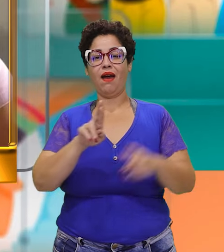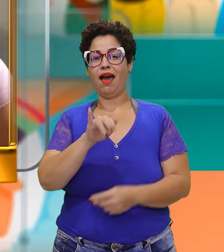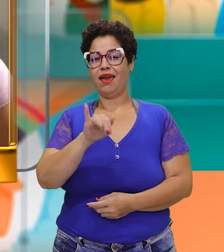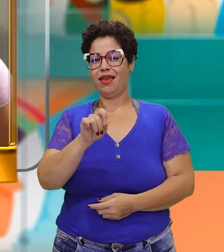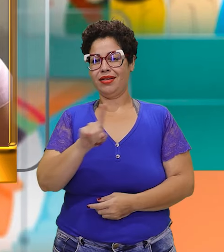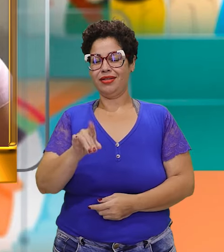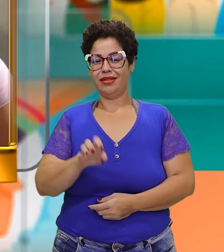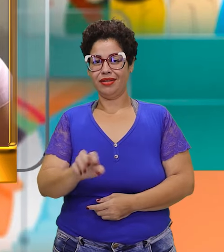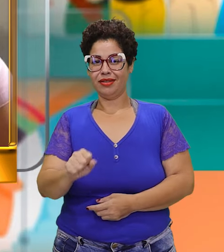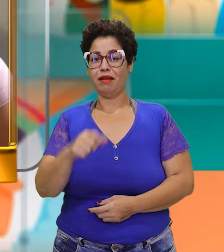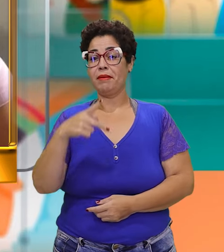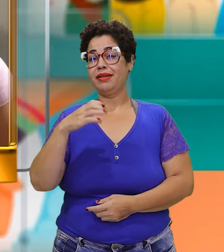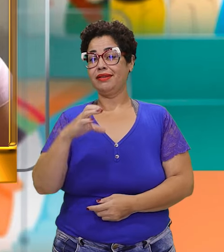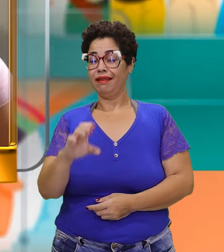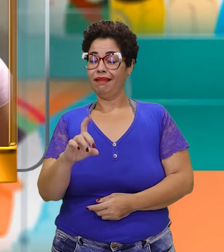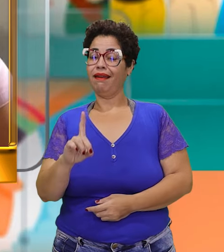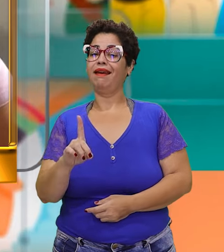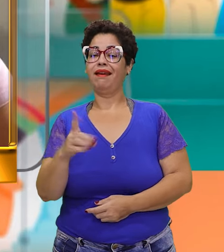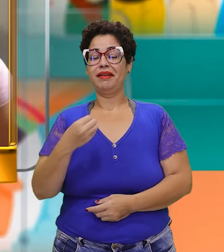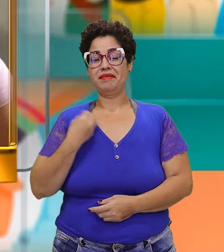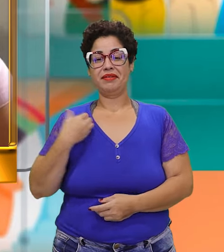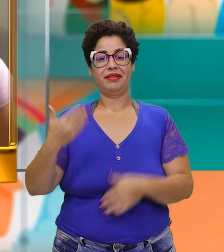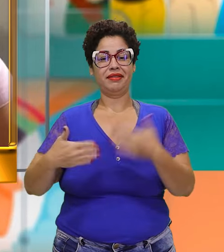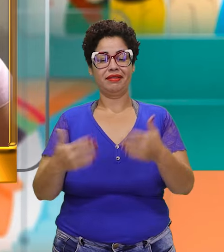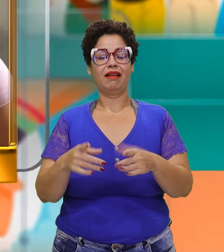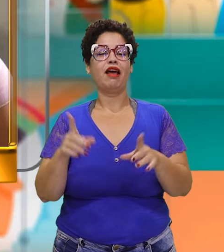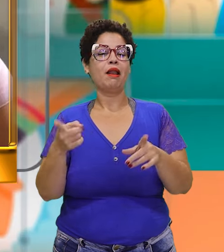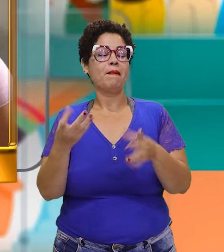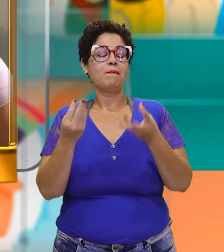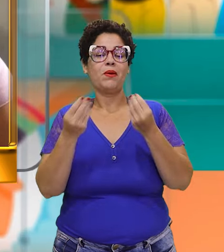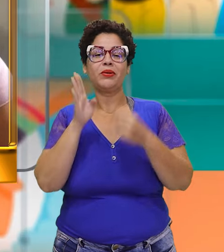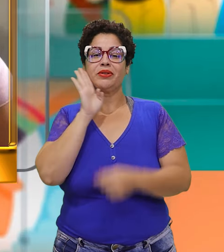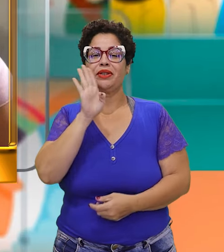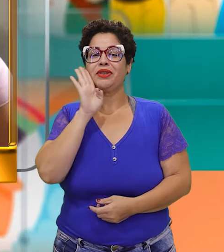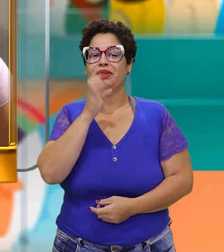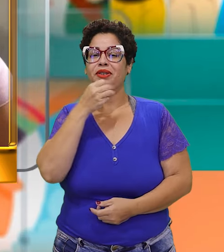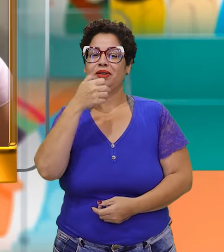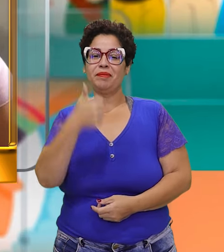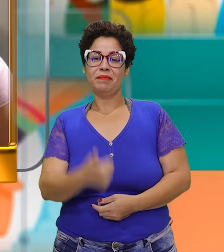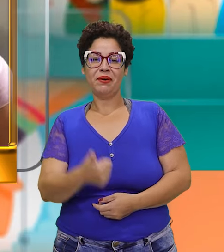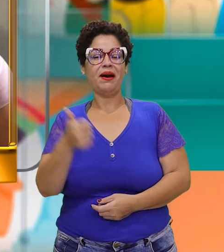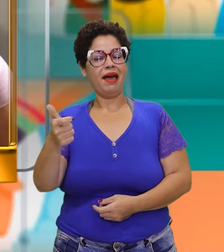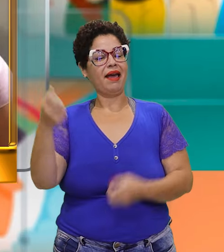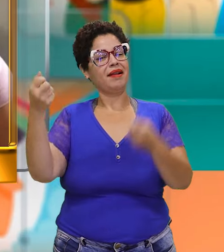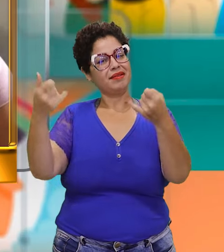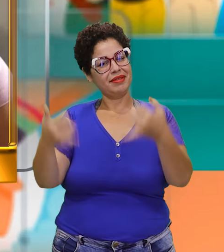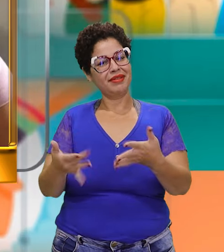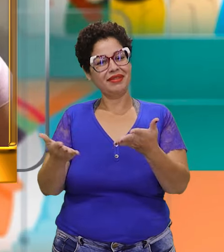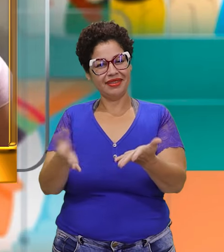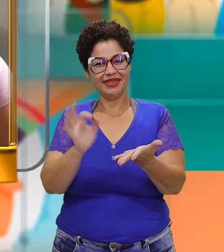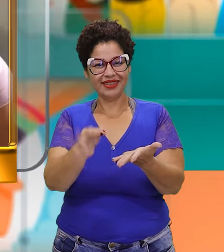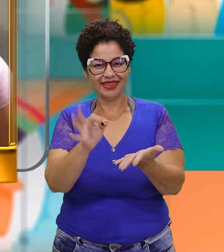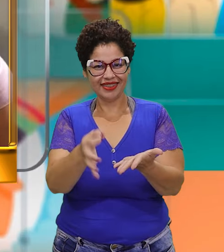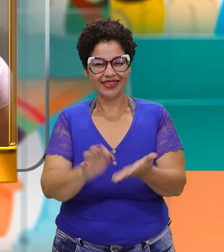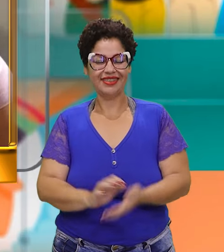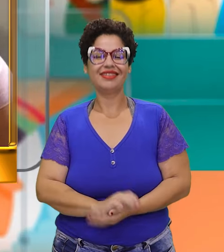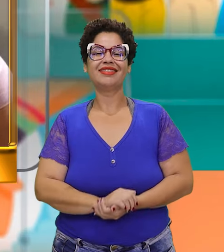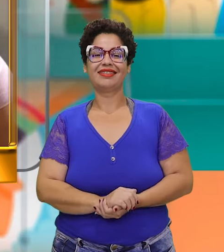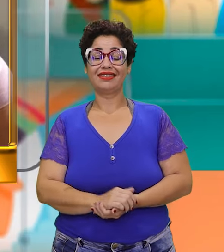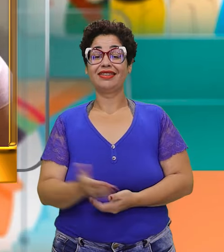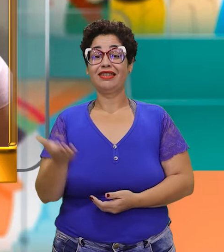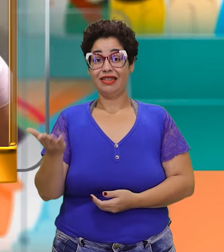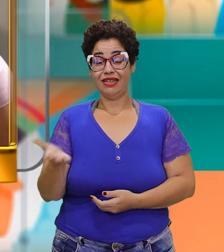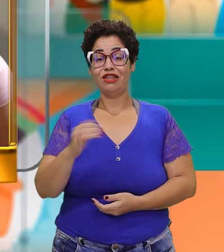Raízes, PCD nas horas vagas e muito gente boa, como ela mesma se descreve, né, Juliana?